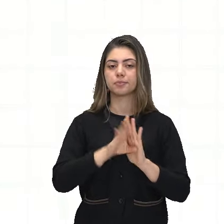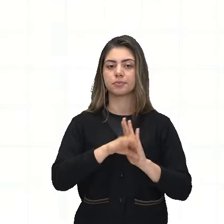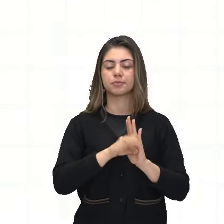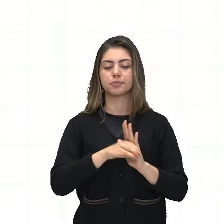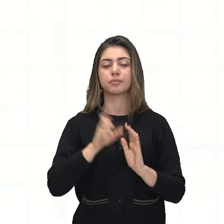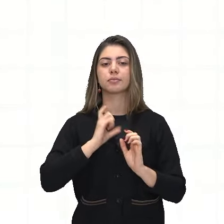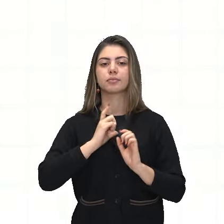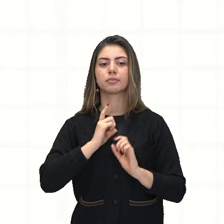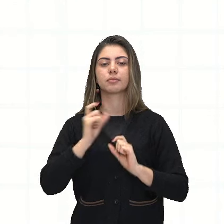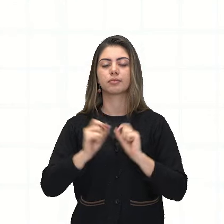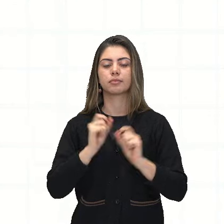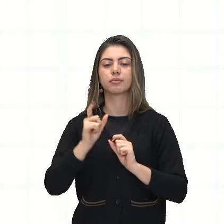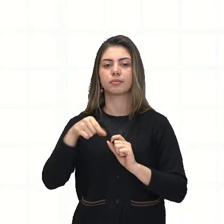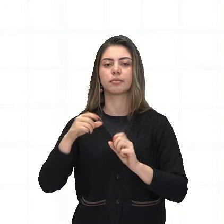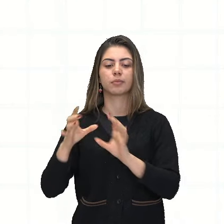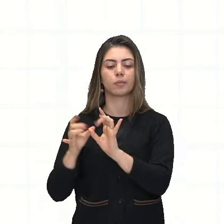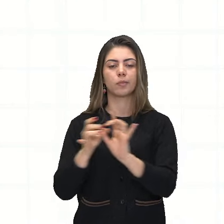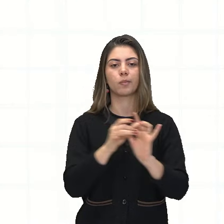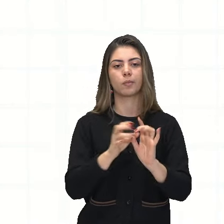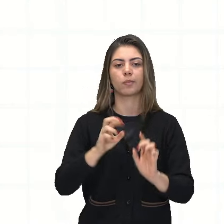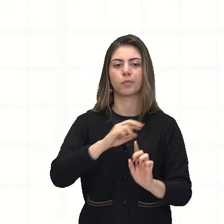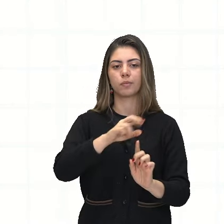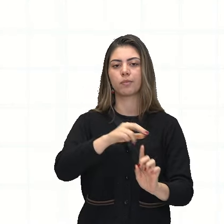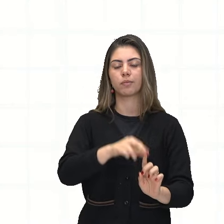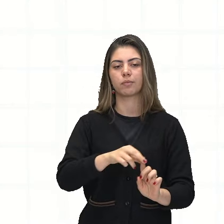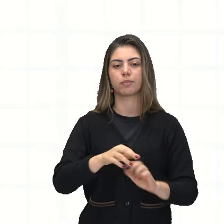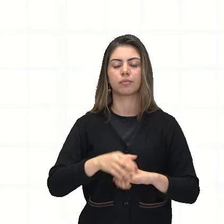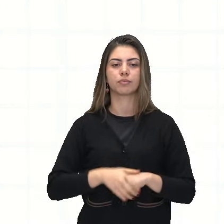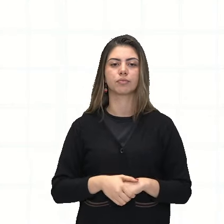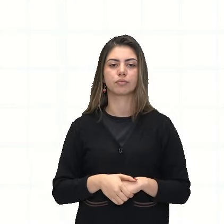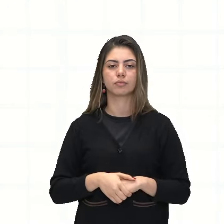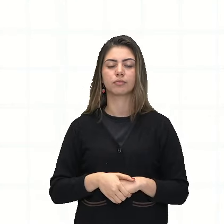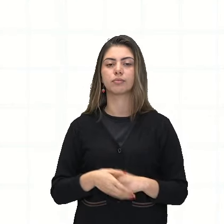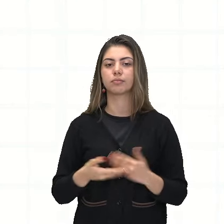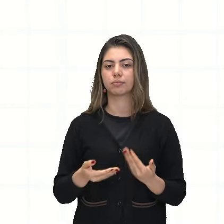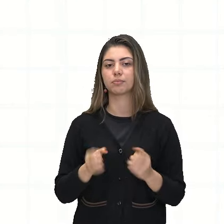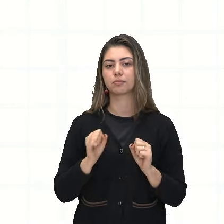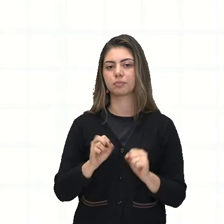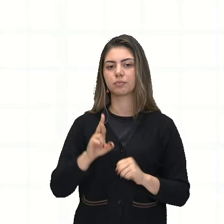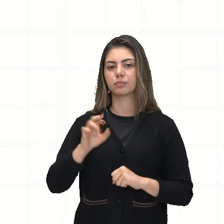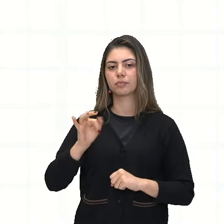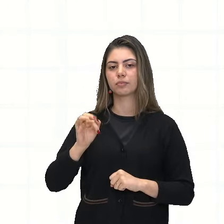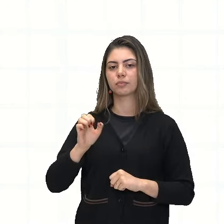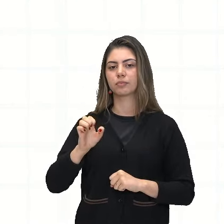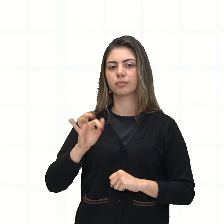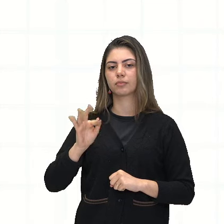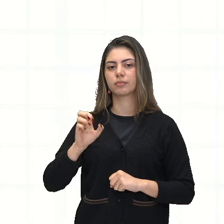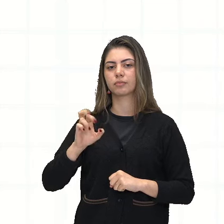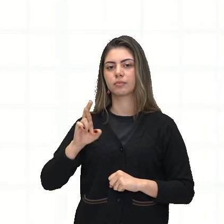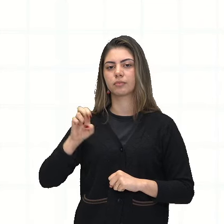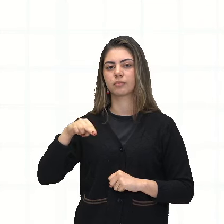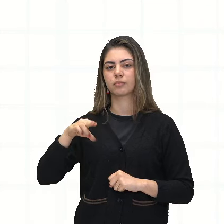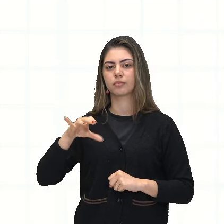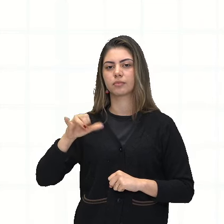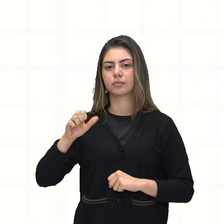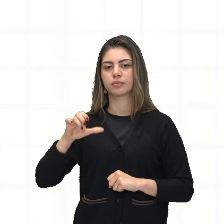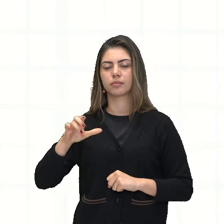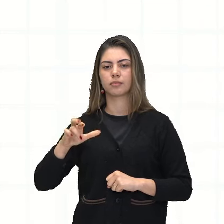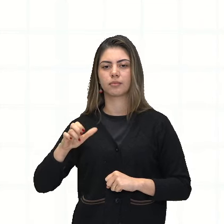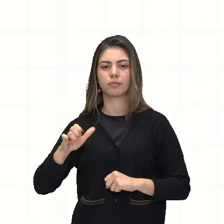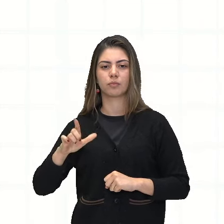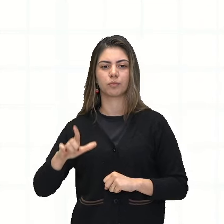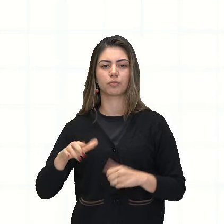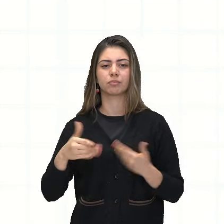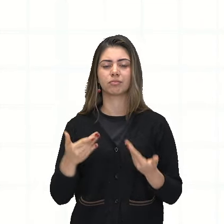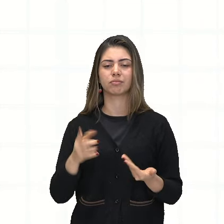Conceituação de referenciação ou referencial, pode ser também essa palavra. Olha aí o conceito. Consiste no